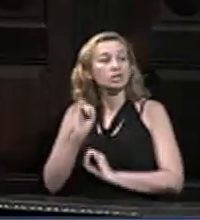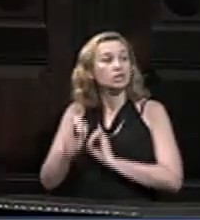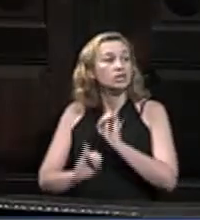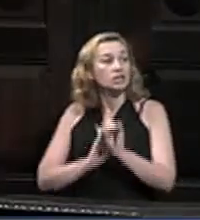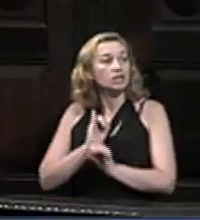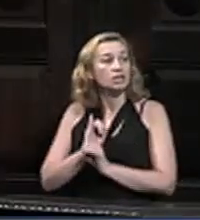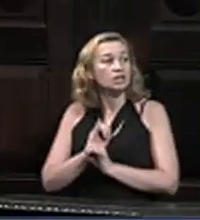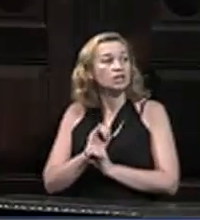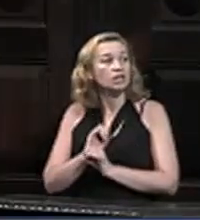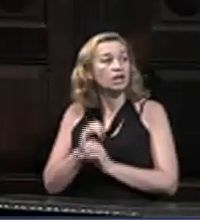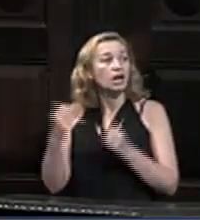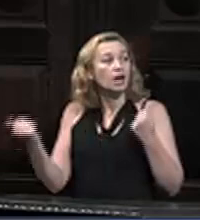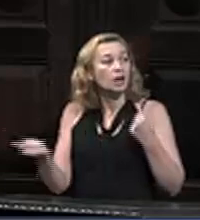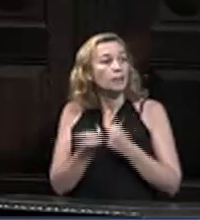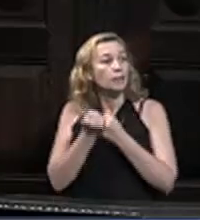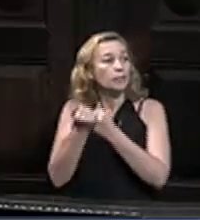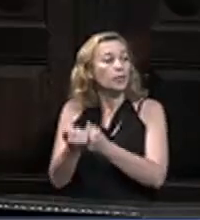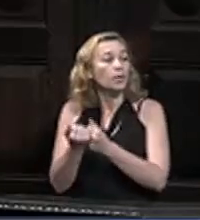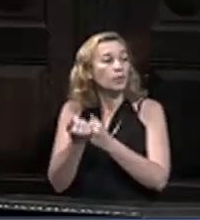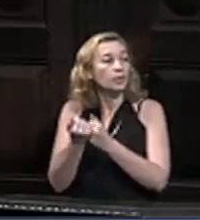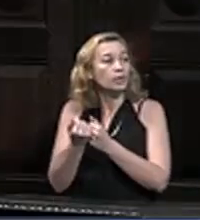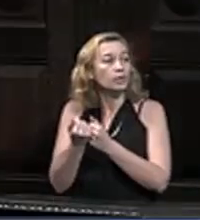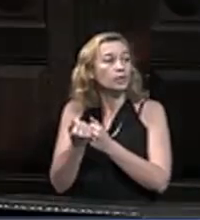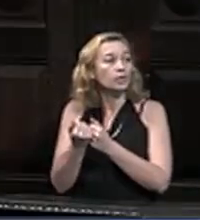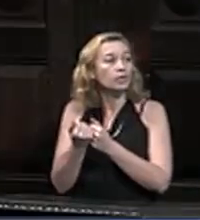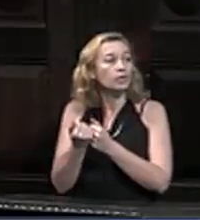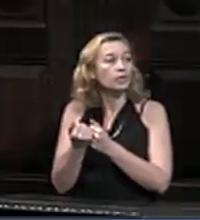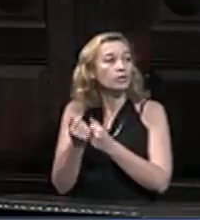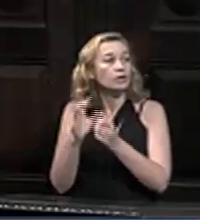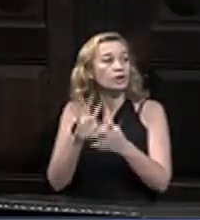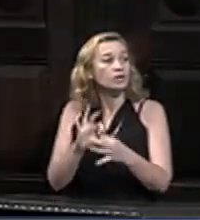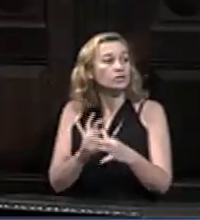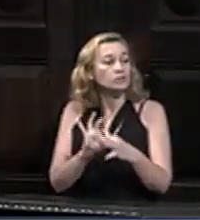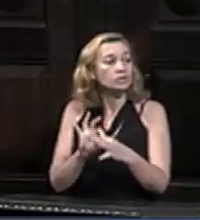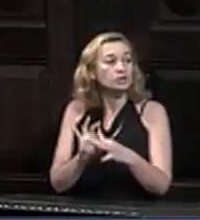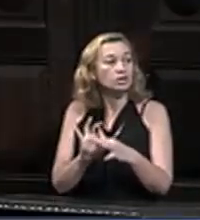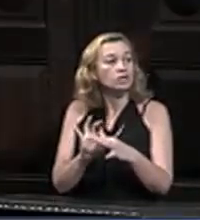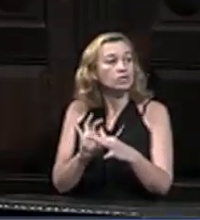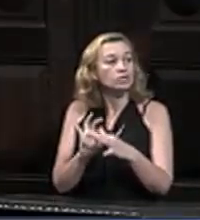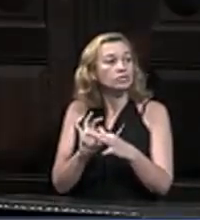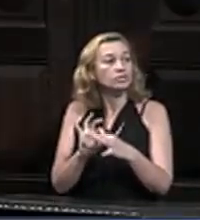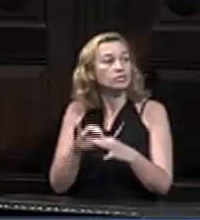apoios e parcerias. E aí vem